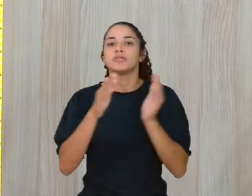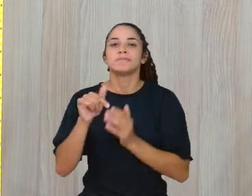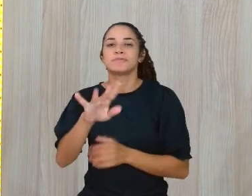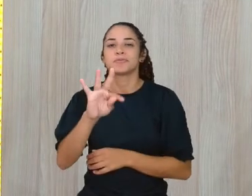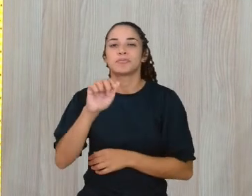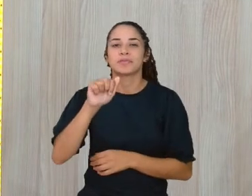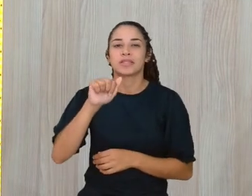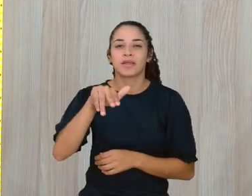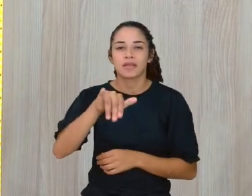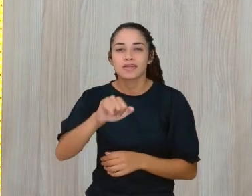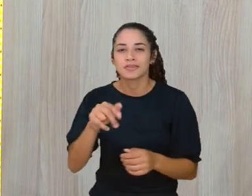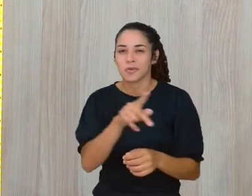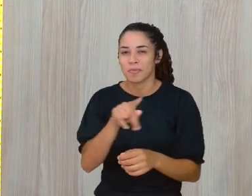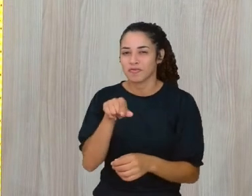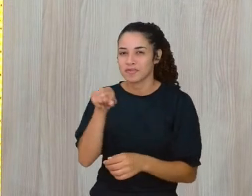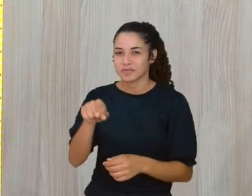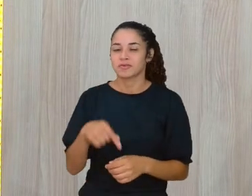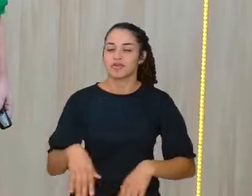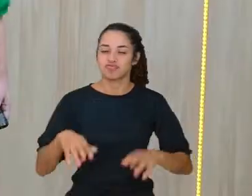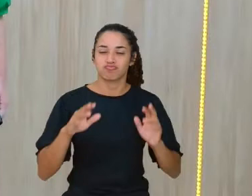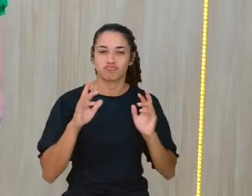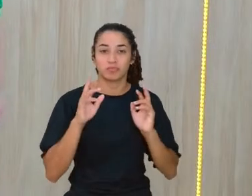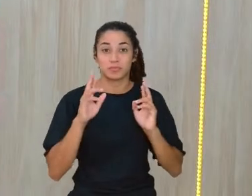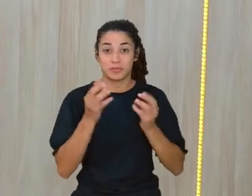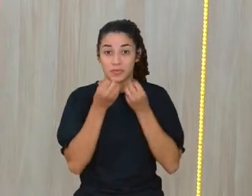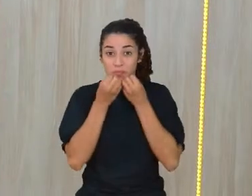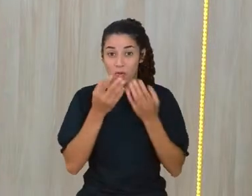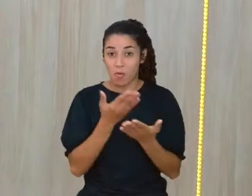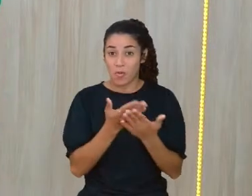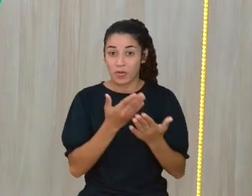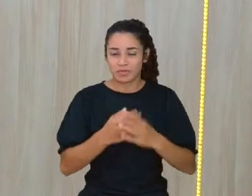Tânia. Sucesso, Tânia, na aula. Vamos lá.